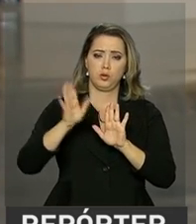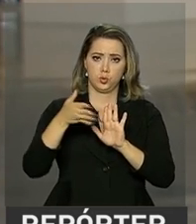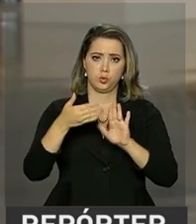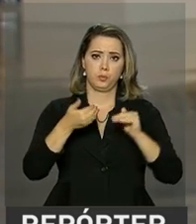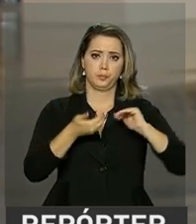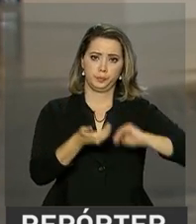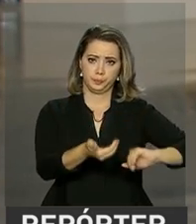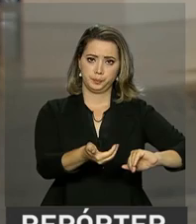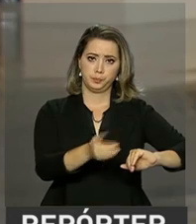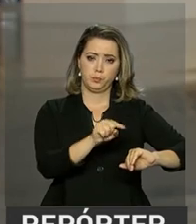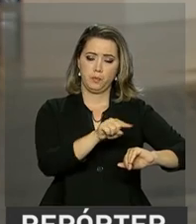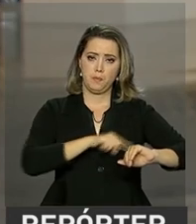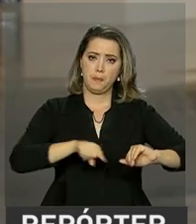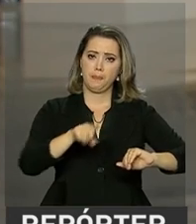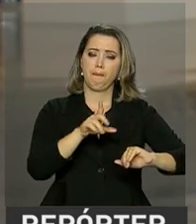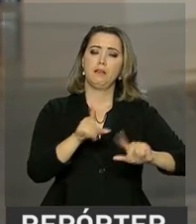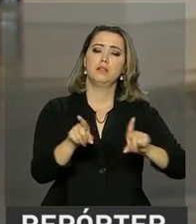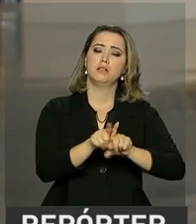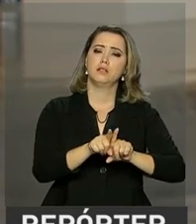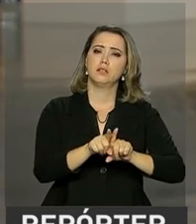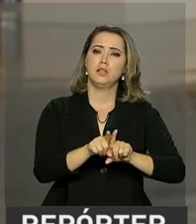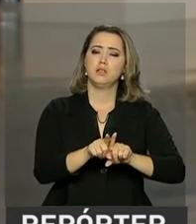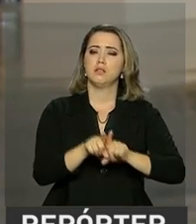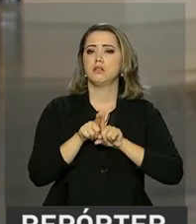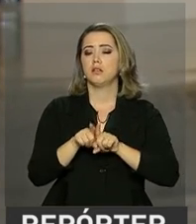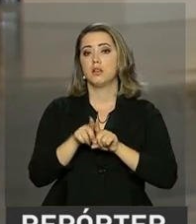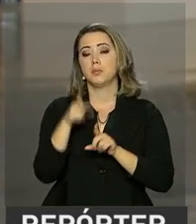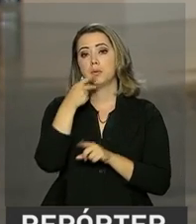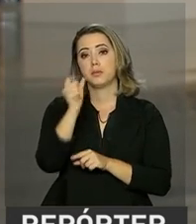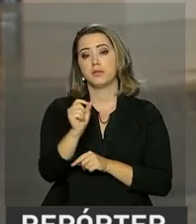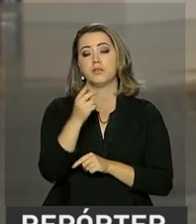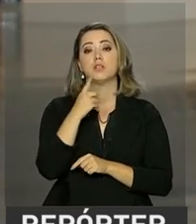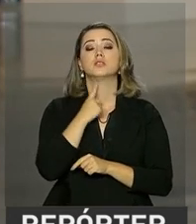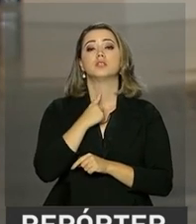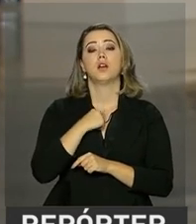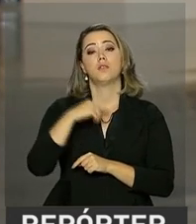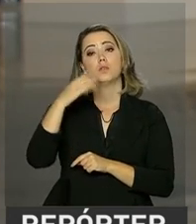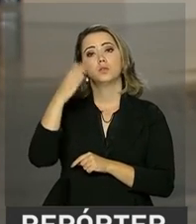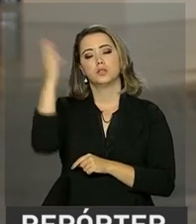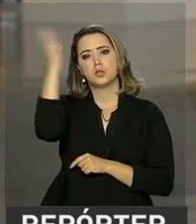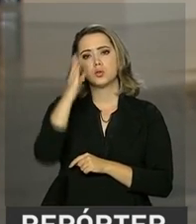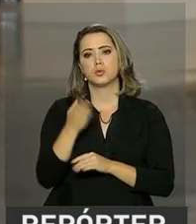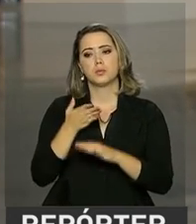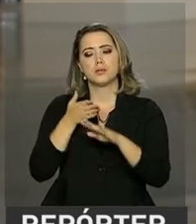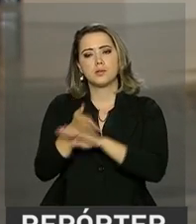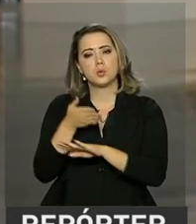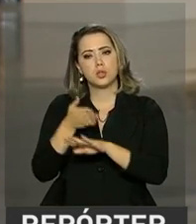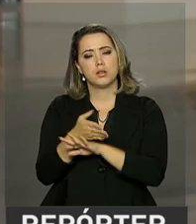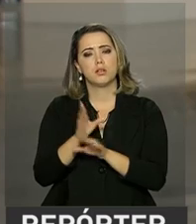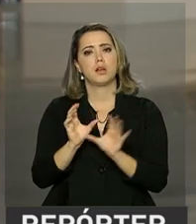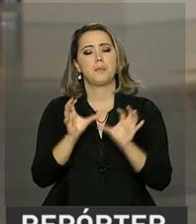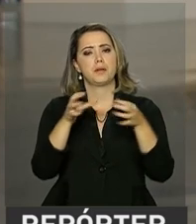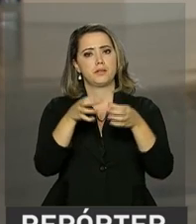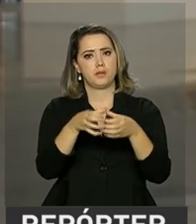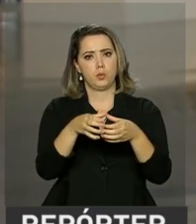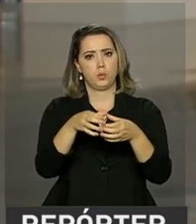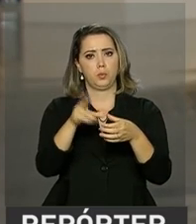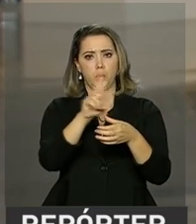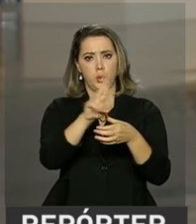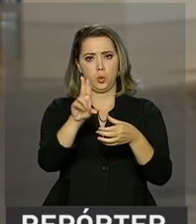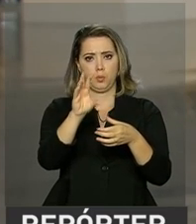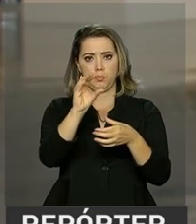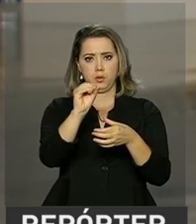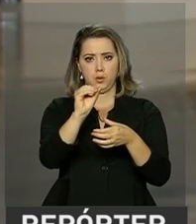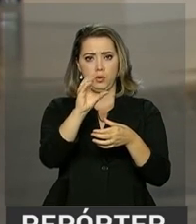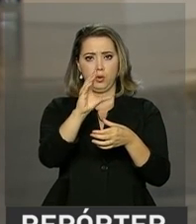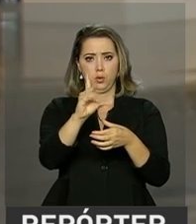Nacional e também para enfatizar esta vontade do Brasil de aderir formalmente a ocde